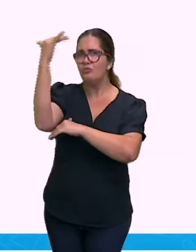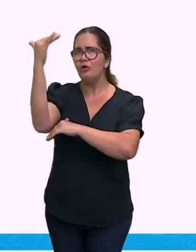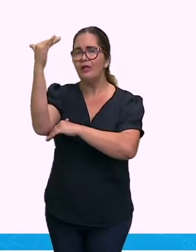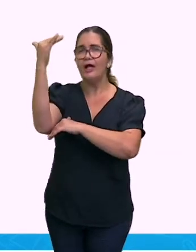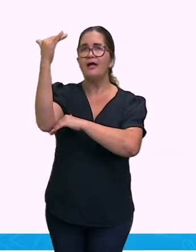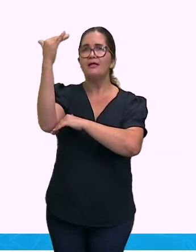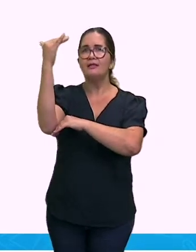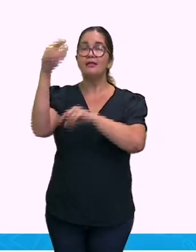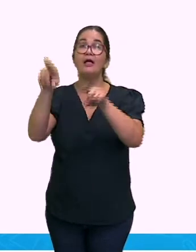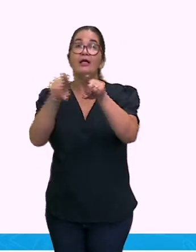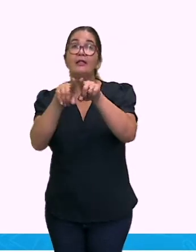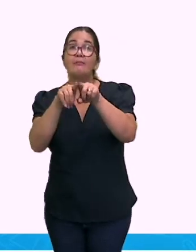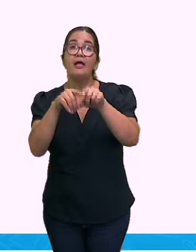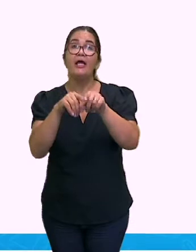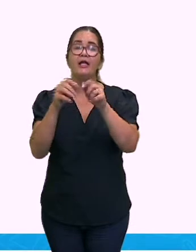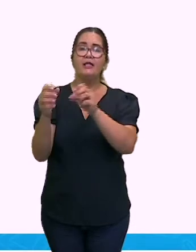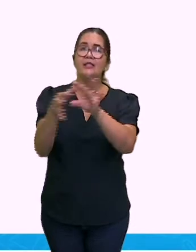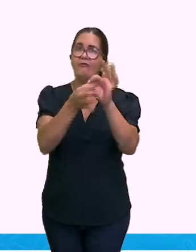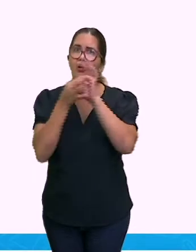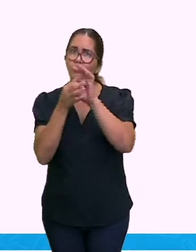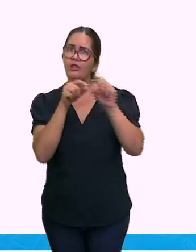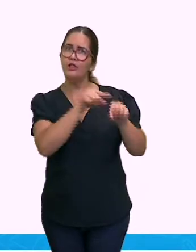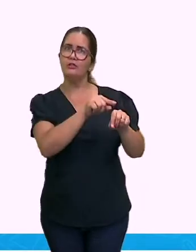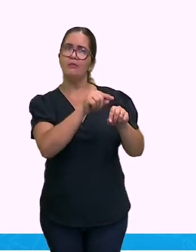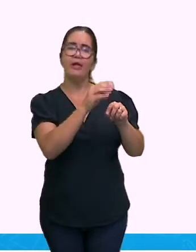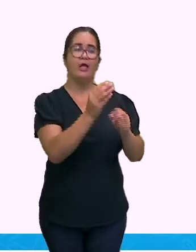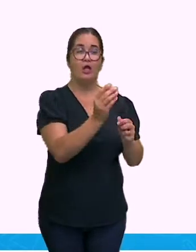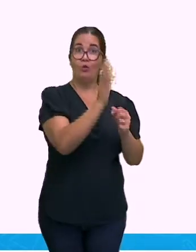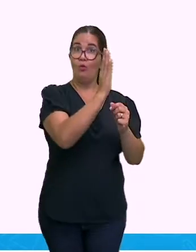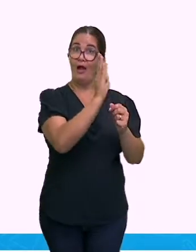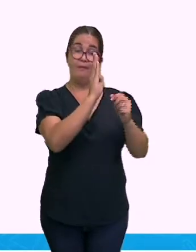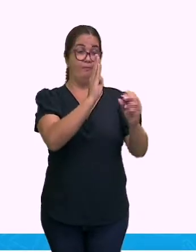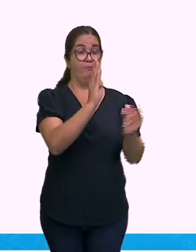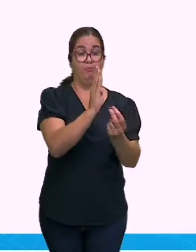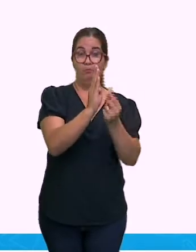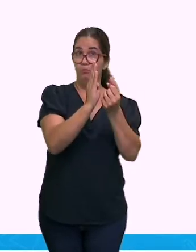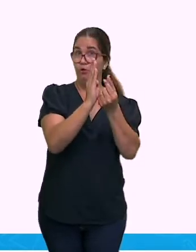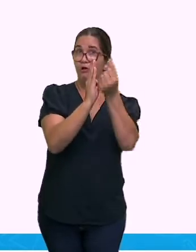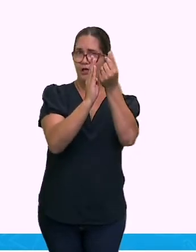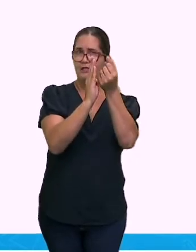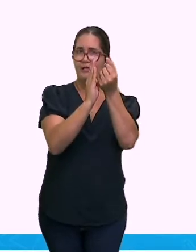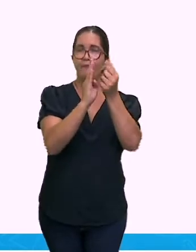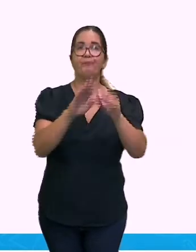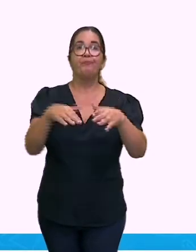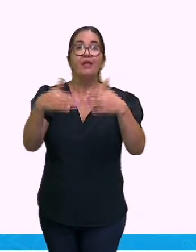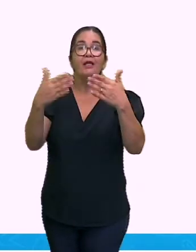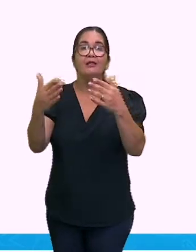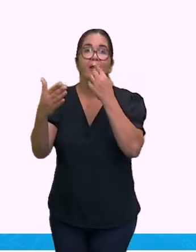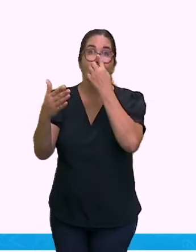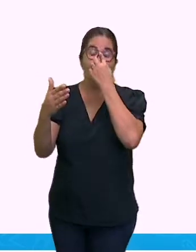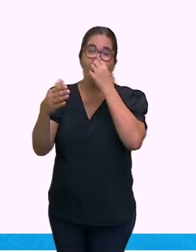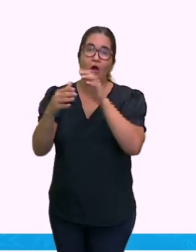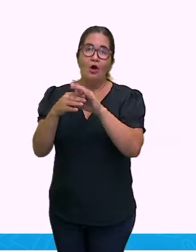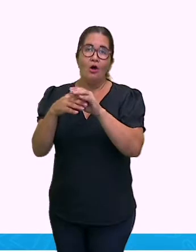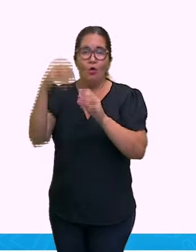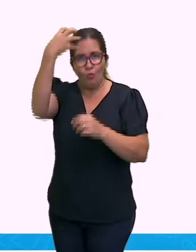de recuperar sua esfera de influência. Então, a aliança entre o rei e a